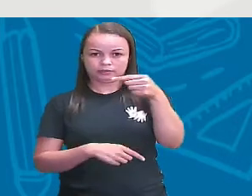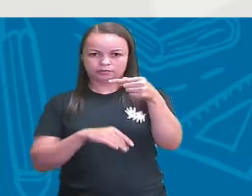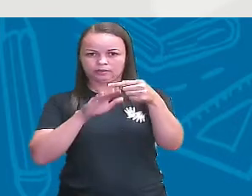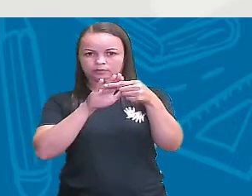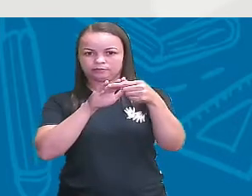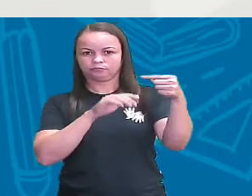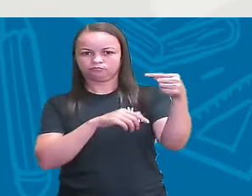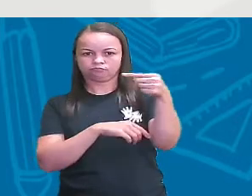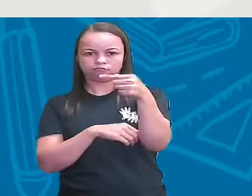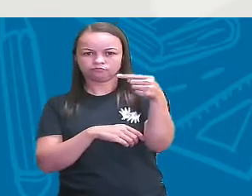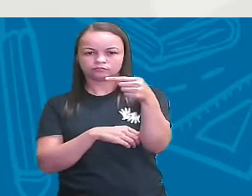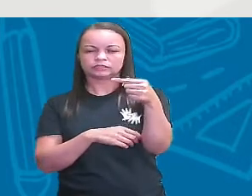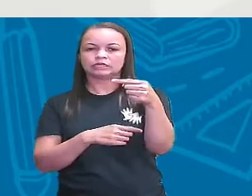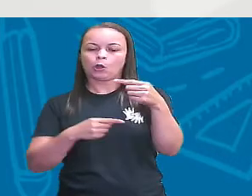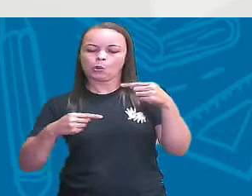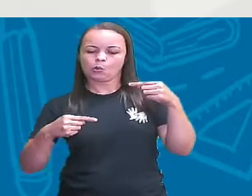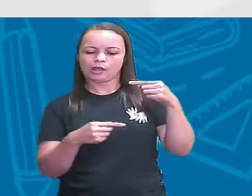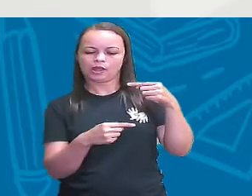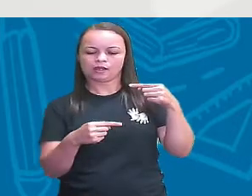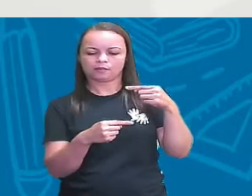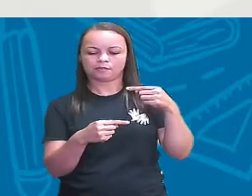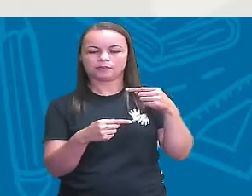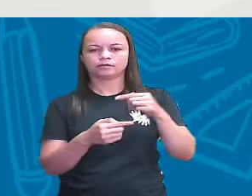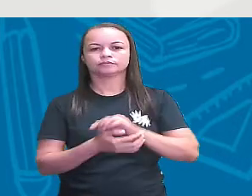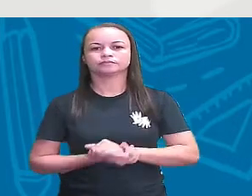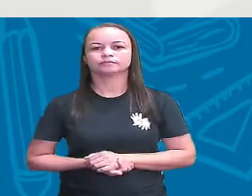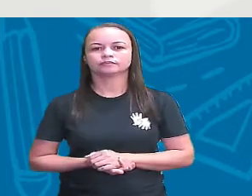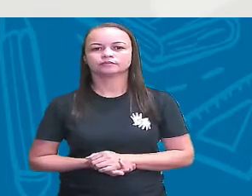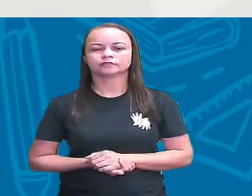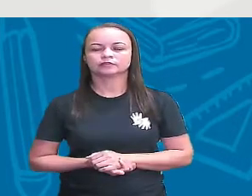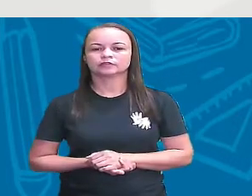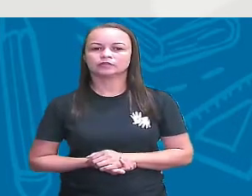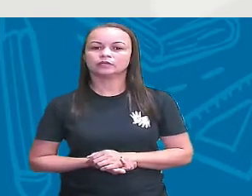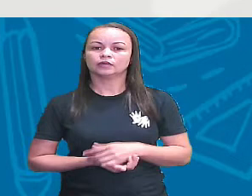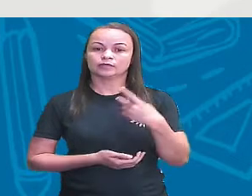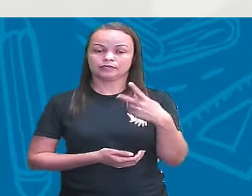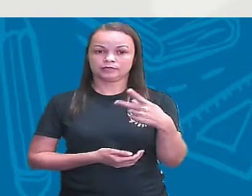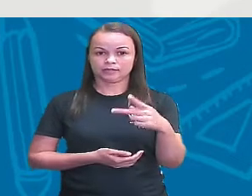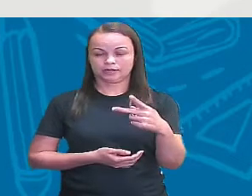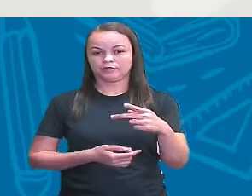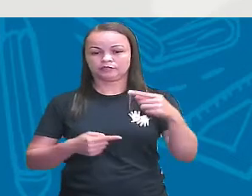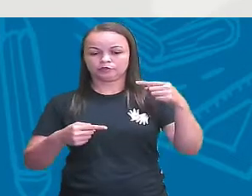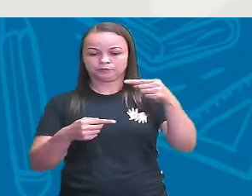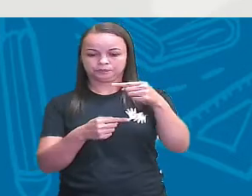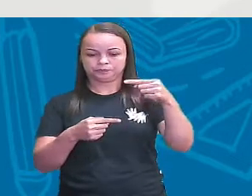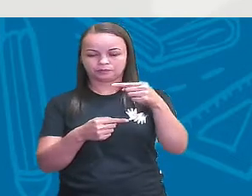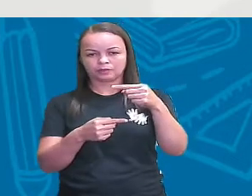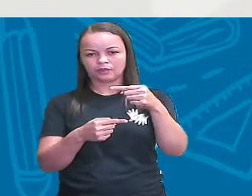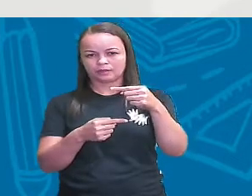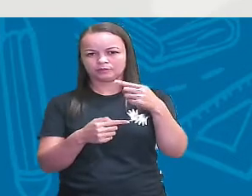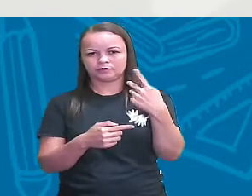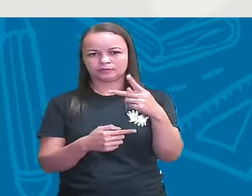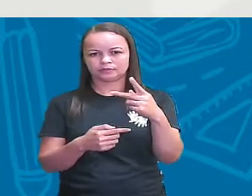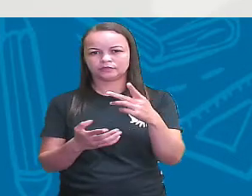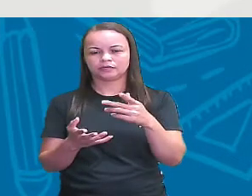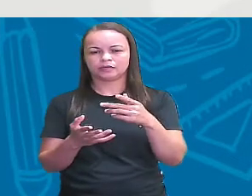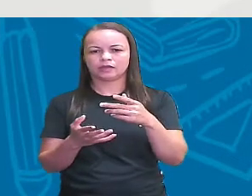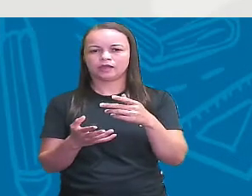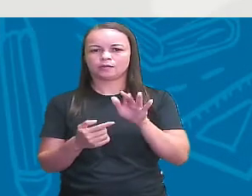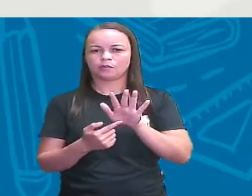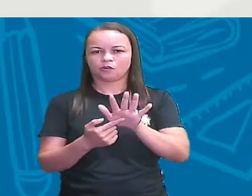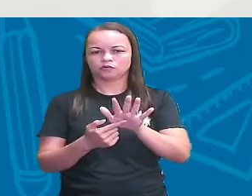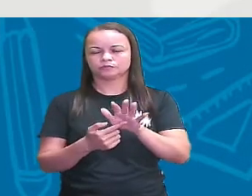né, e a outra embaixo. E a origem dessas setinhas, da direção dessas setinhas é o